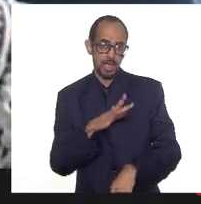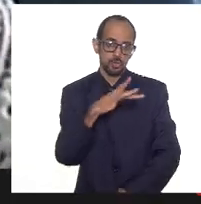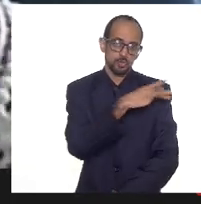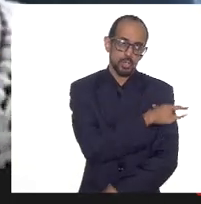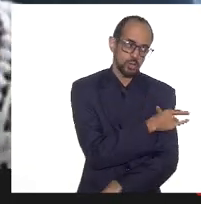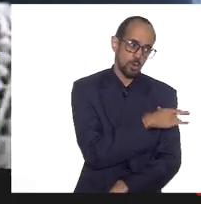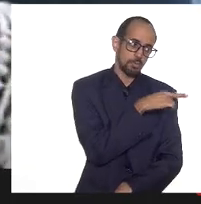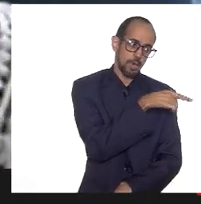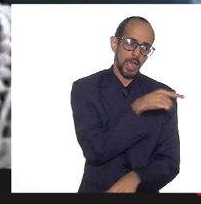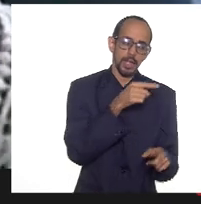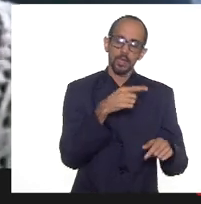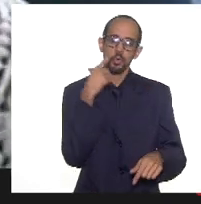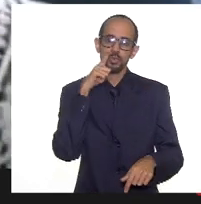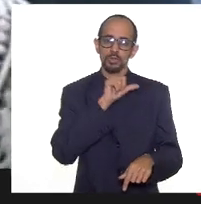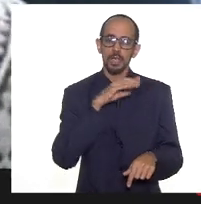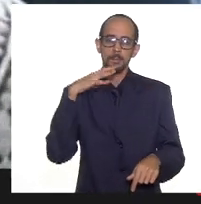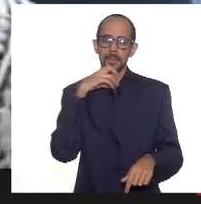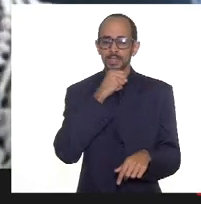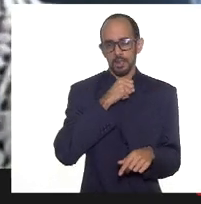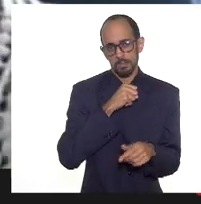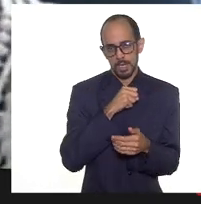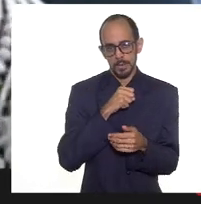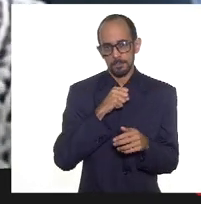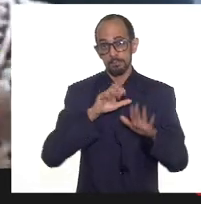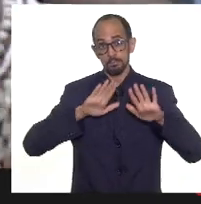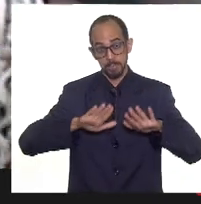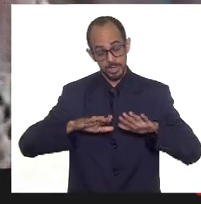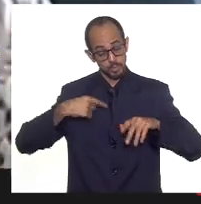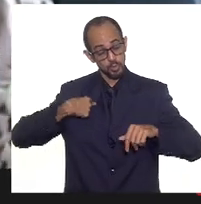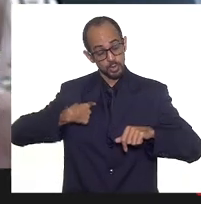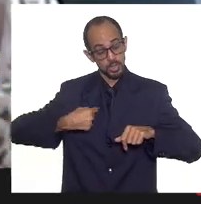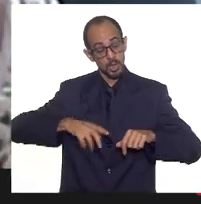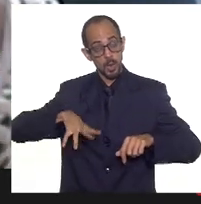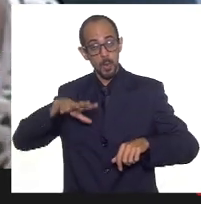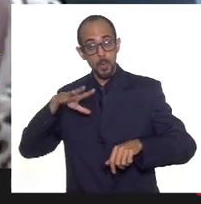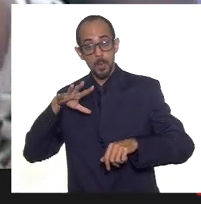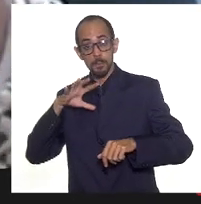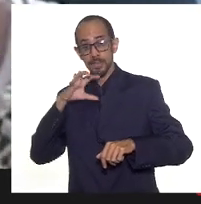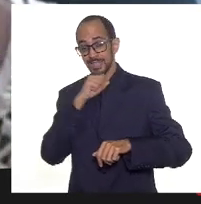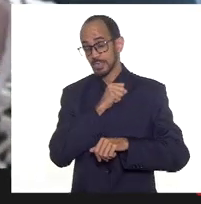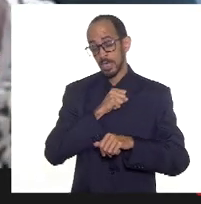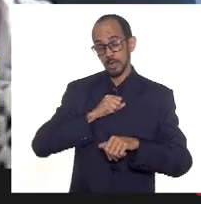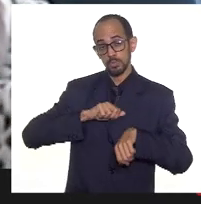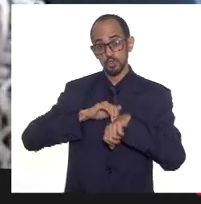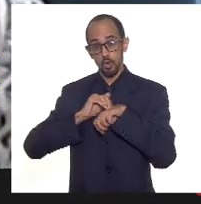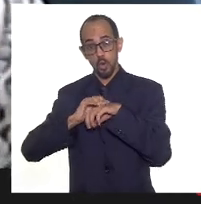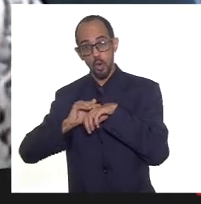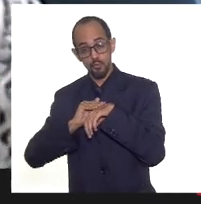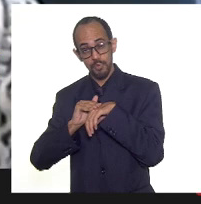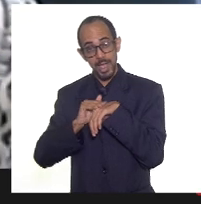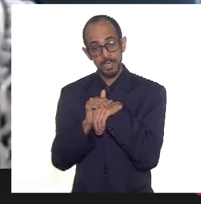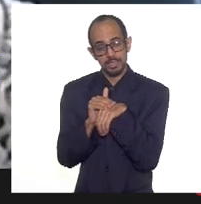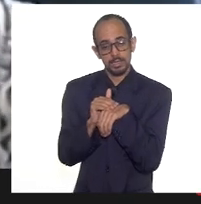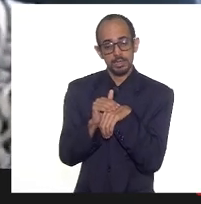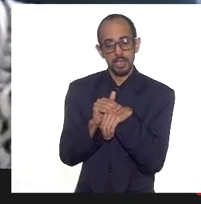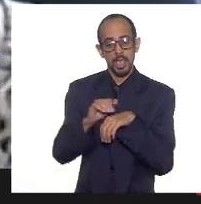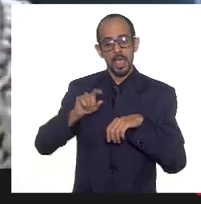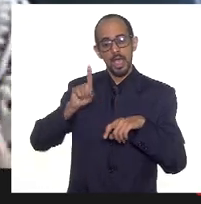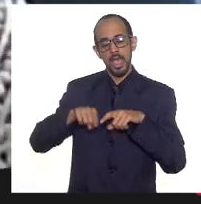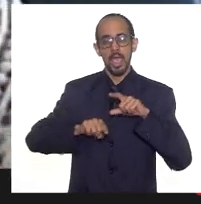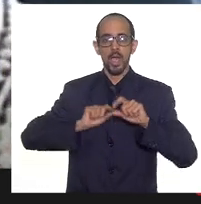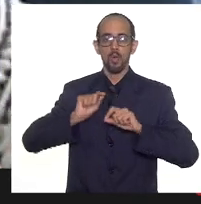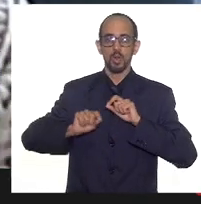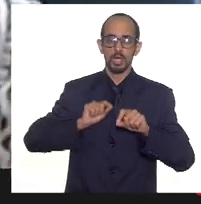onde eu pude verificar isso. Mas o que eu escutei de conversas, né, com as pessoas, é que, em alguns